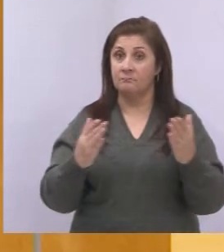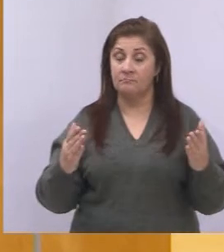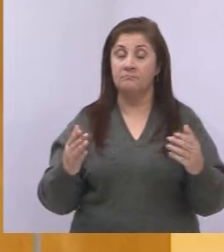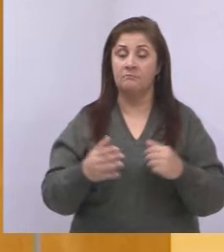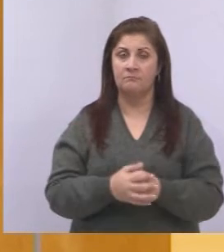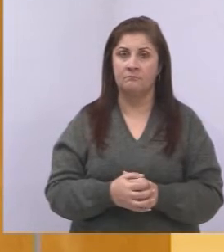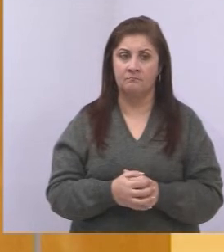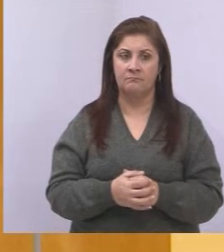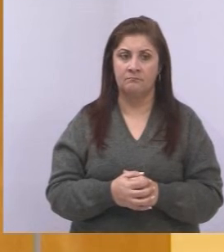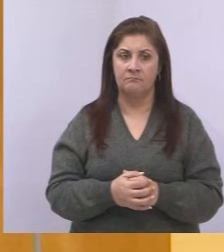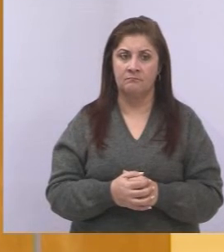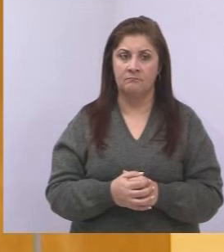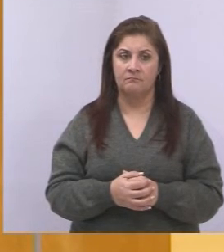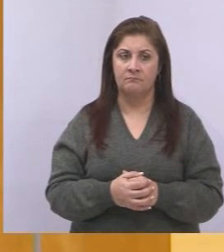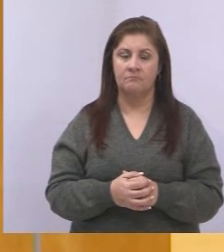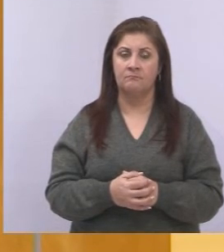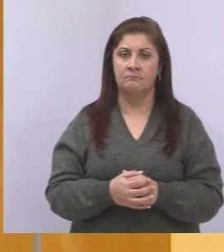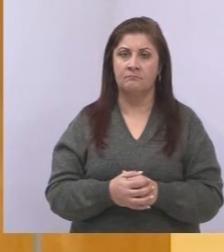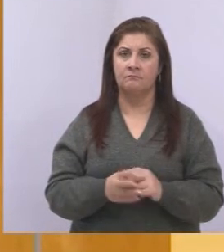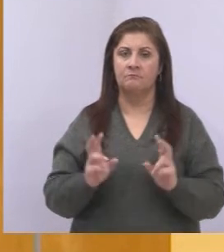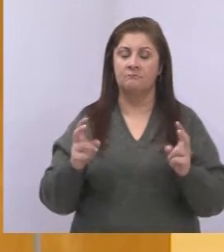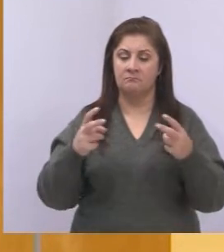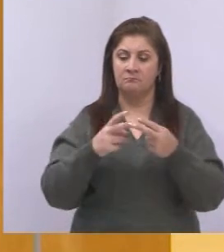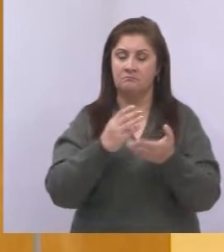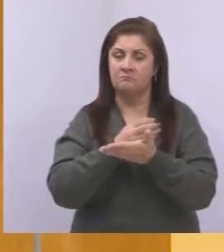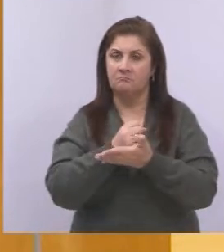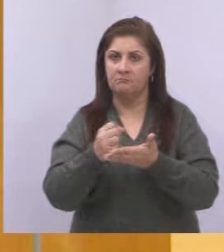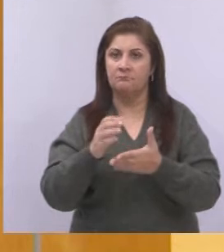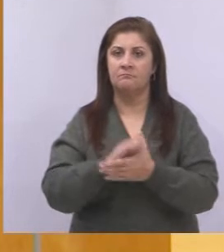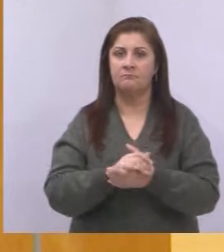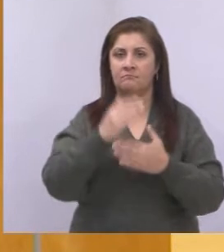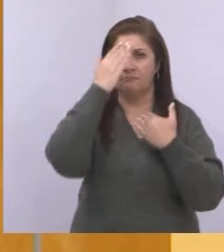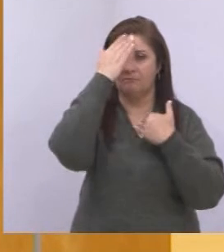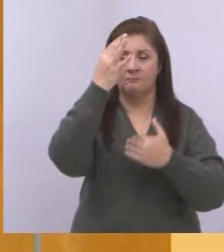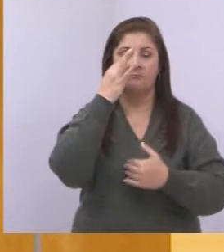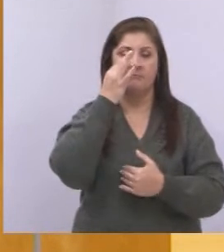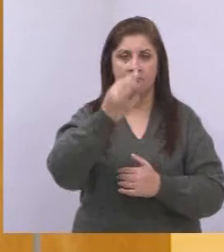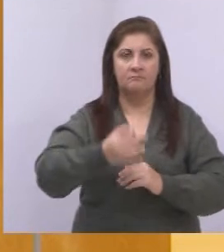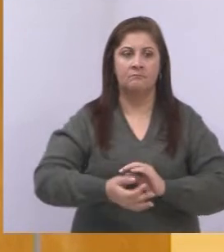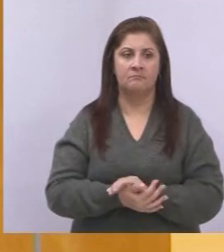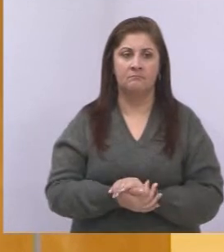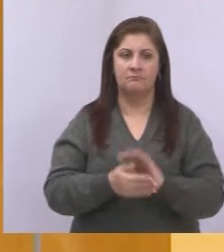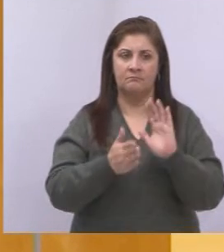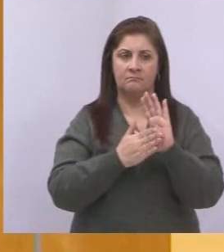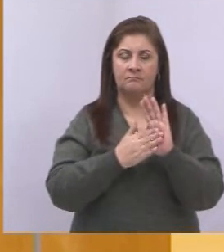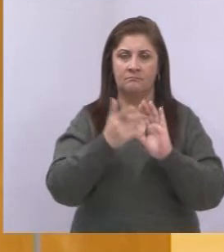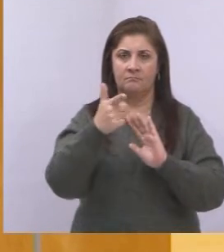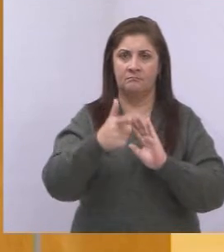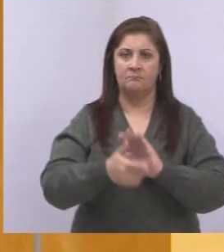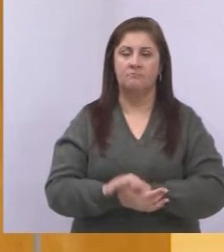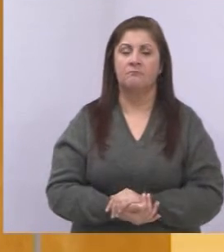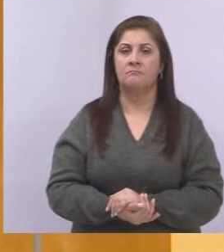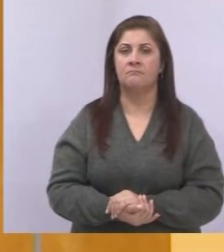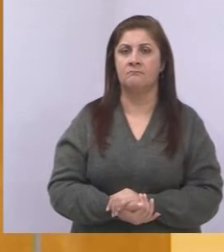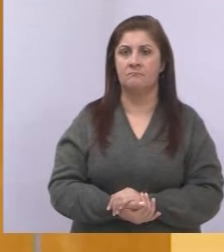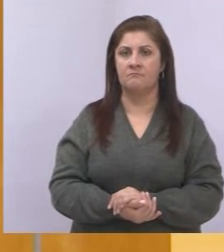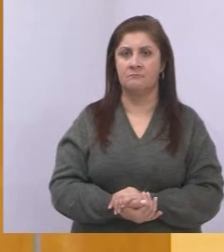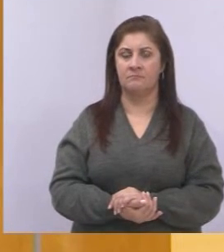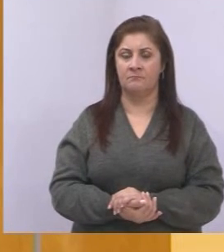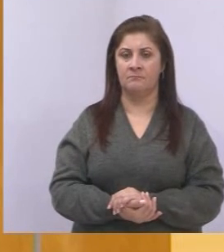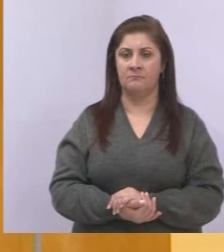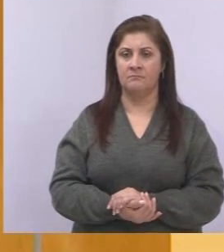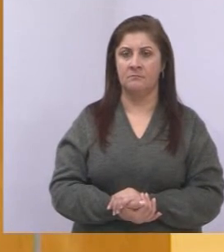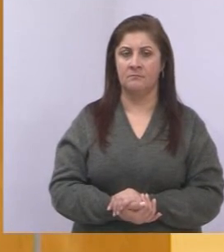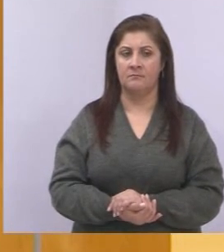parlamento, passa pelos 13 vereadores dessa casa. Muito obrigado pela atenção de todos vocês. Parabéns mais uma vez, Paulinho.